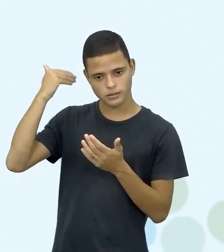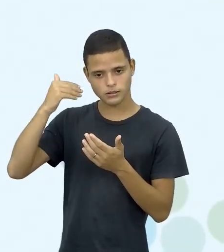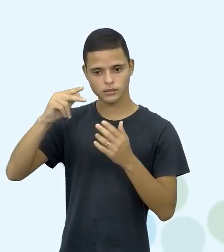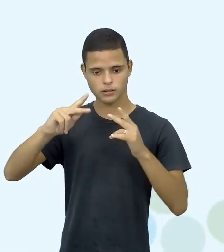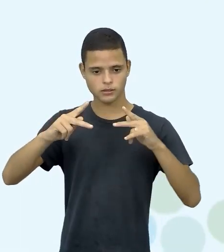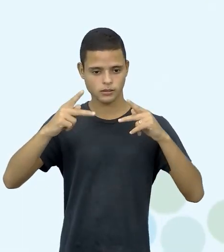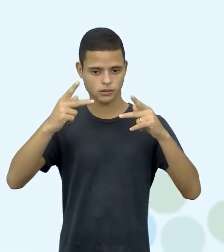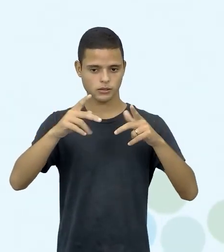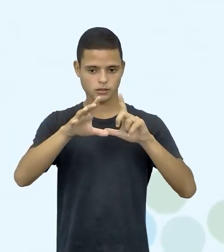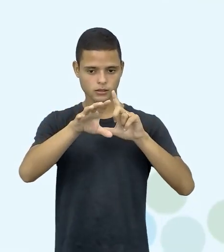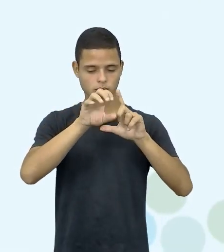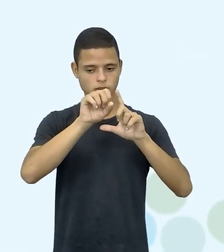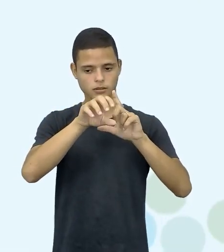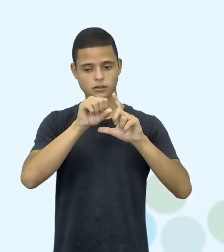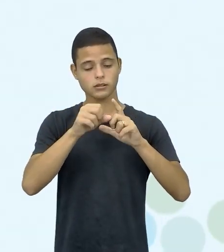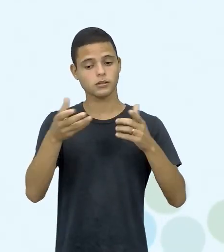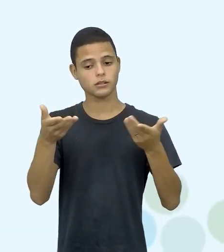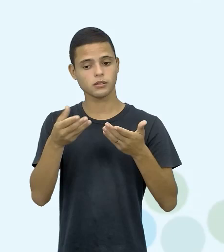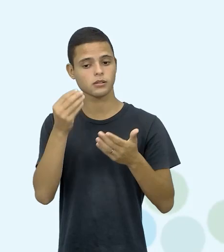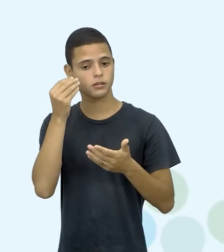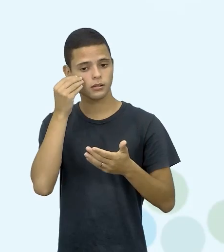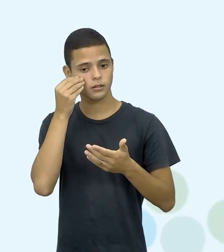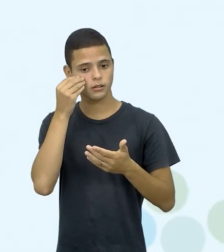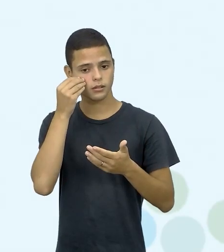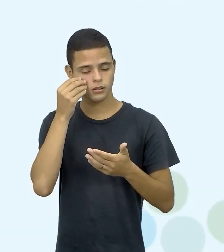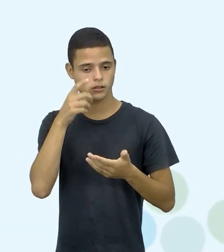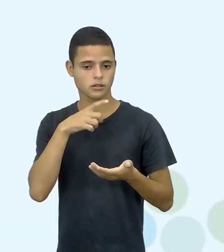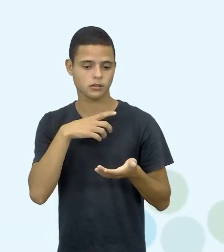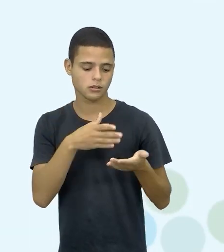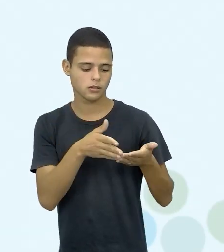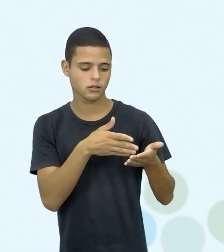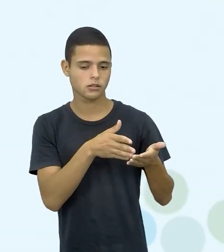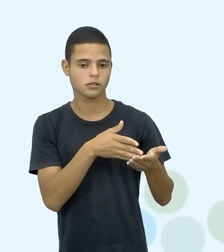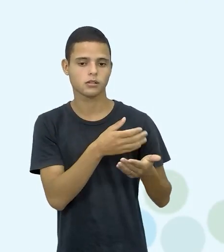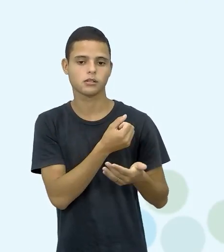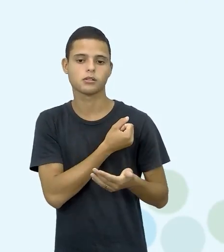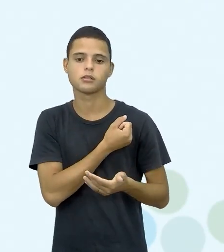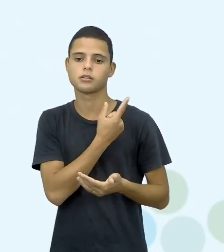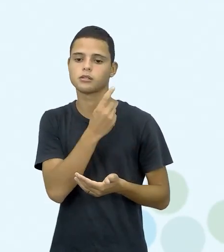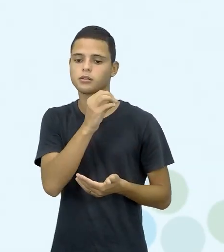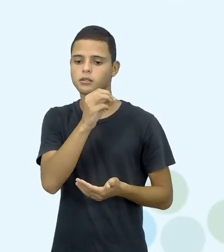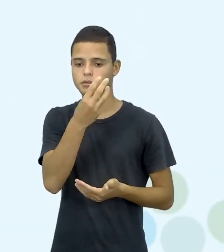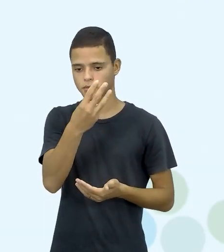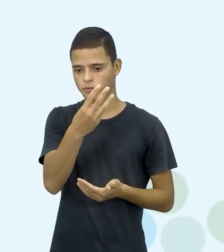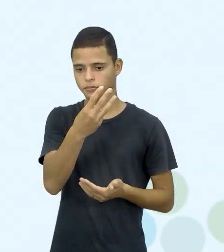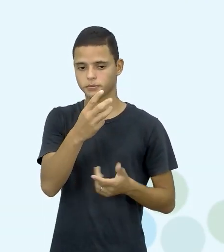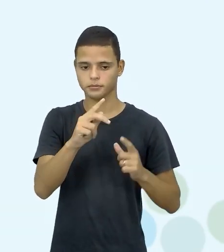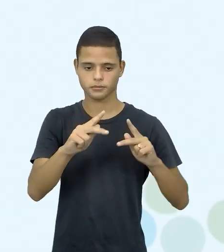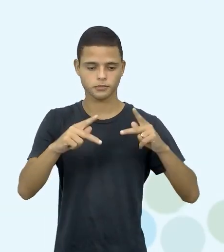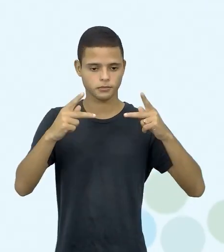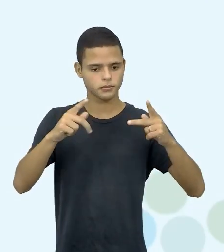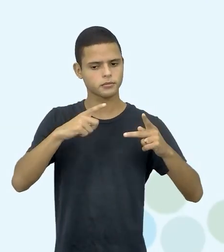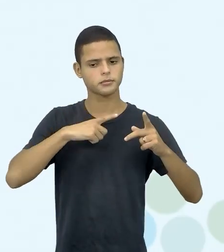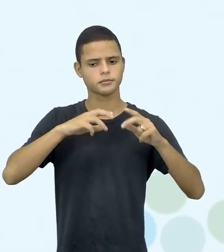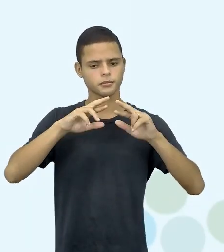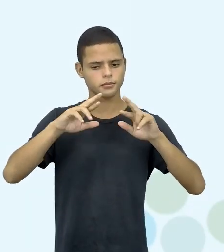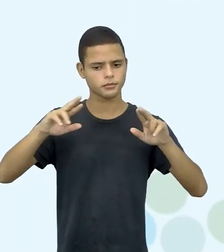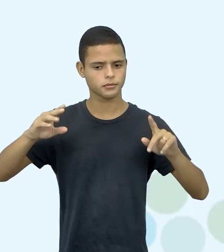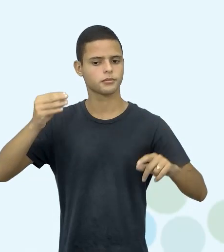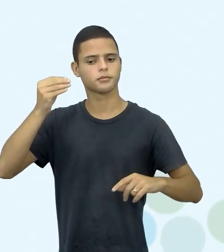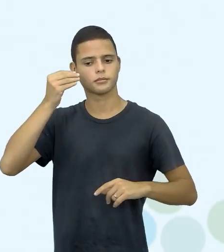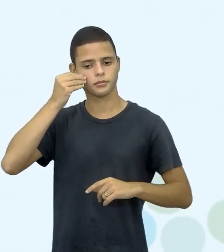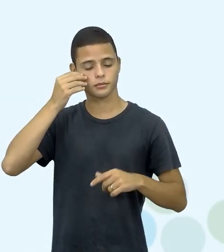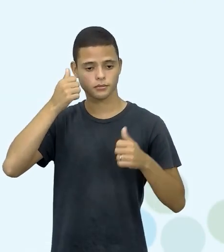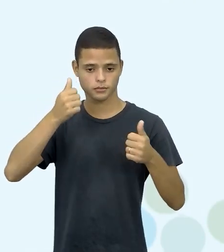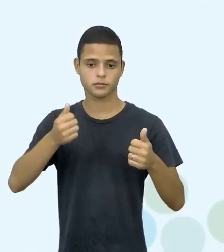link e a gente vai fazer o experimento que está lá na página 103. Este link aí tem vários experimentos, tá, pessoal? A gente